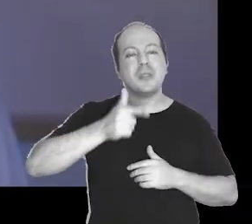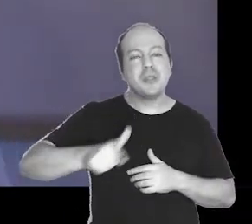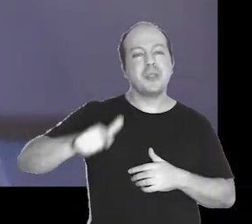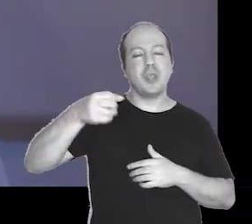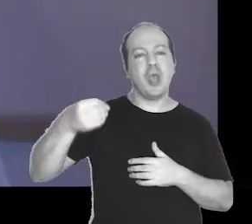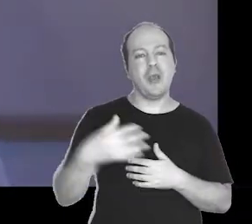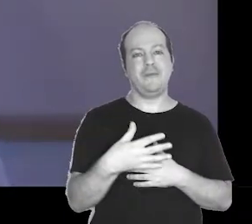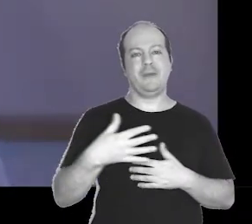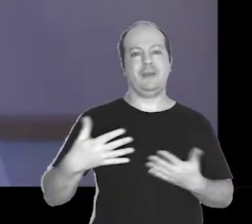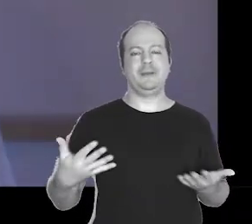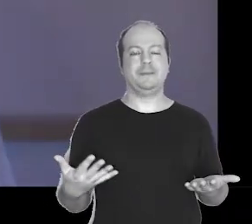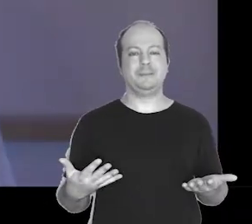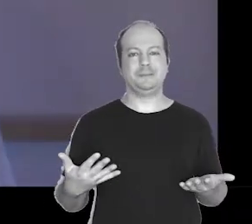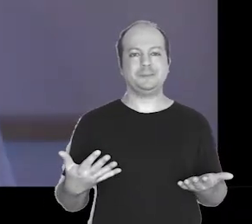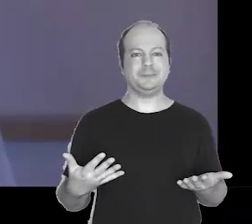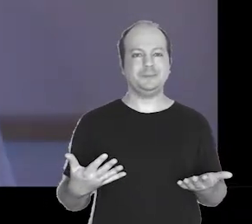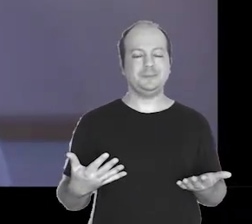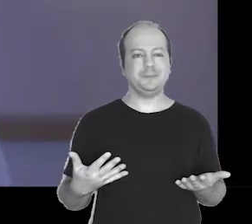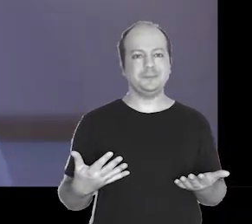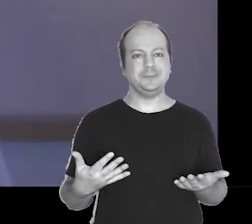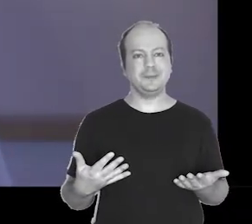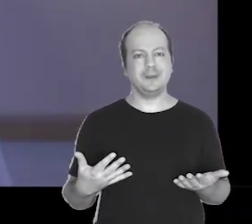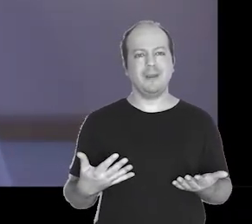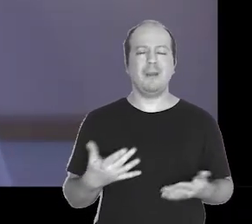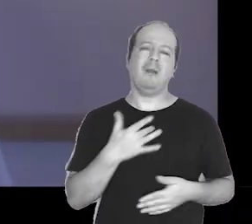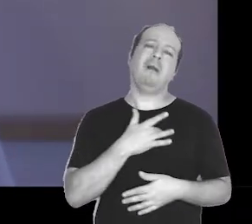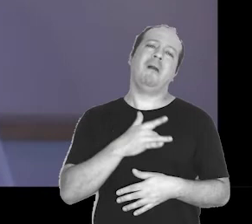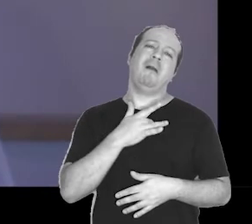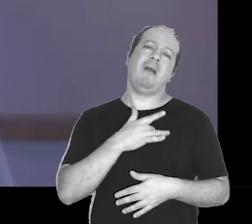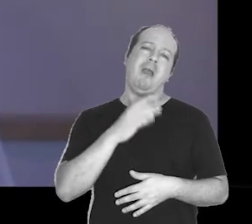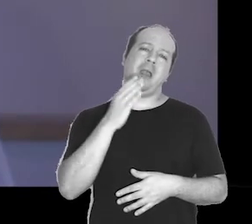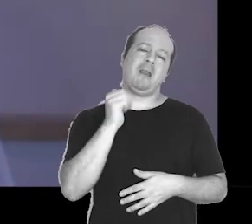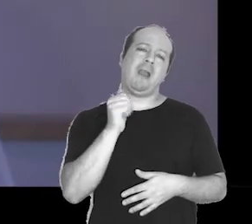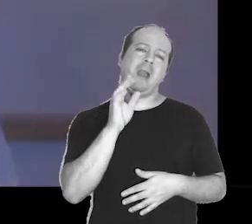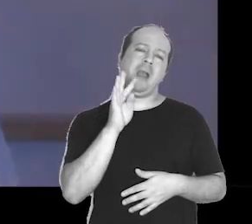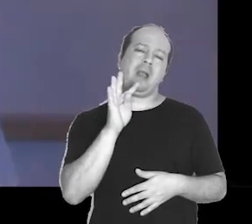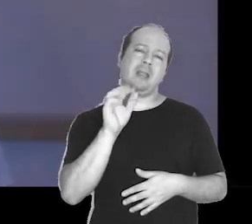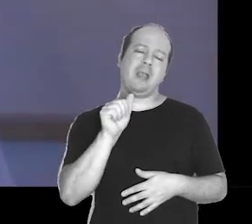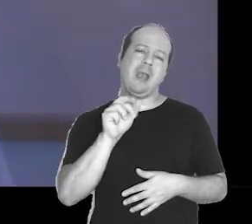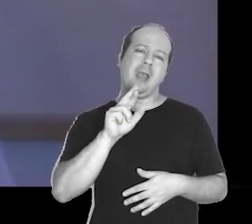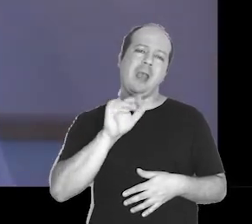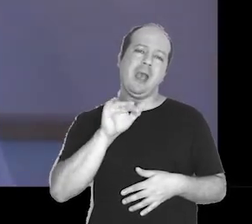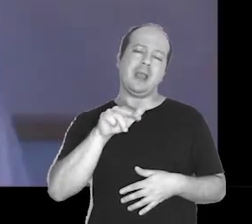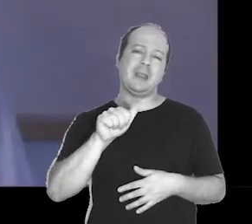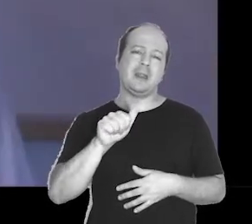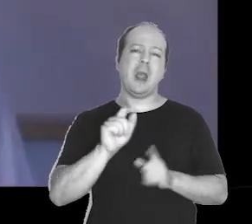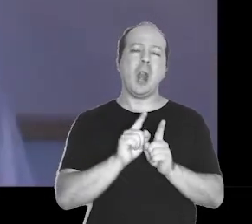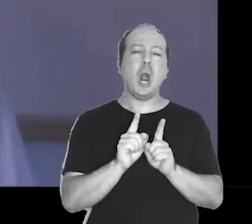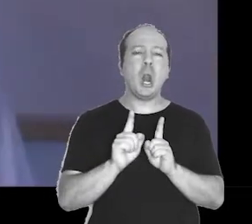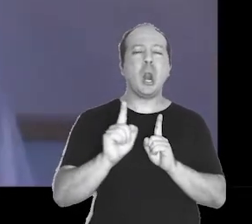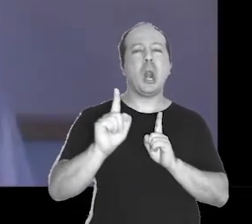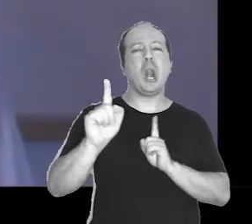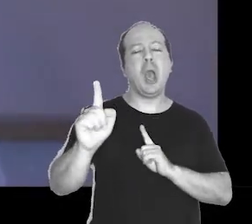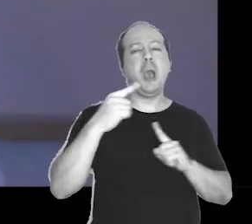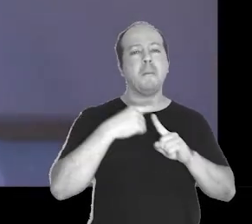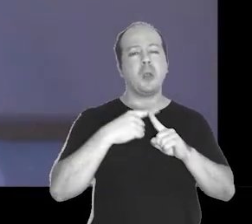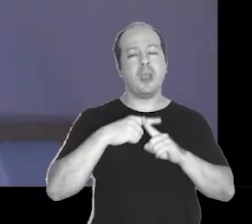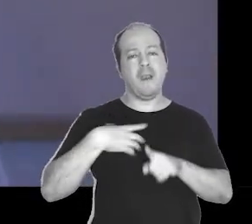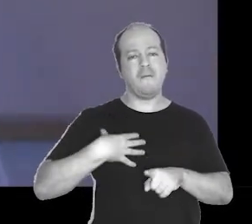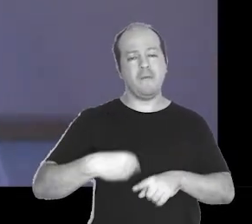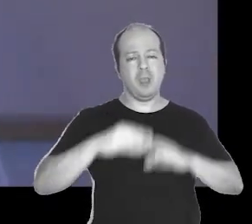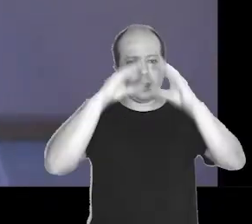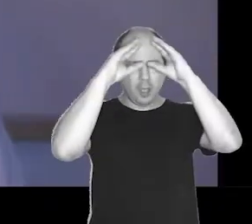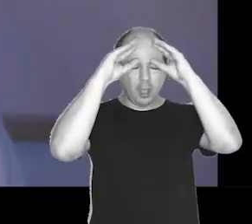obras. Pobre Catarina. Teria seu distanciamento feito com que Leonardo tivesse